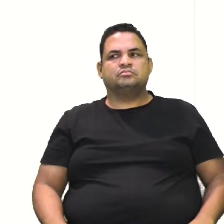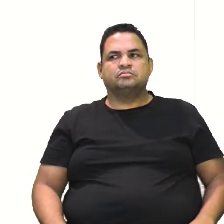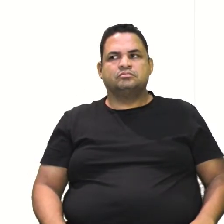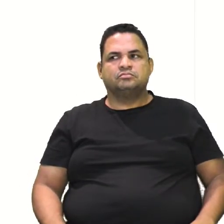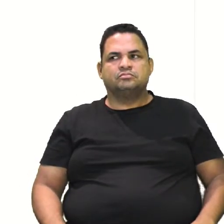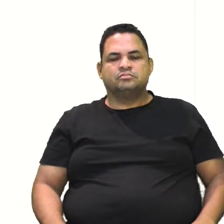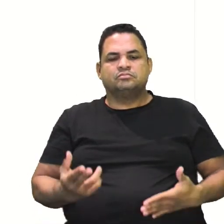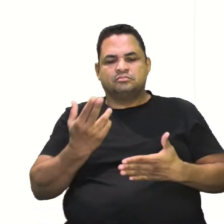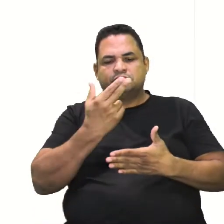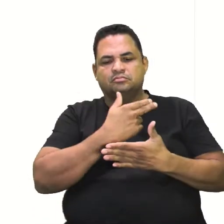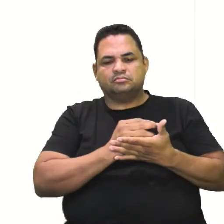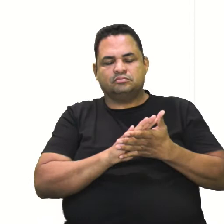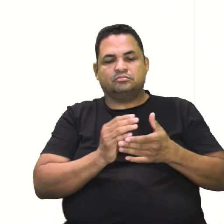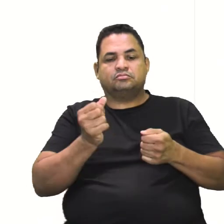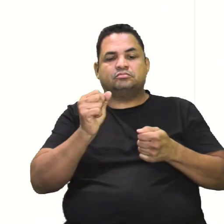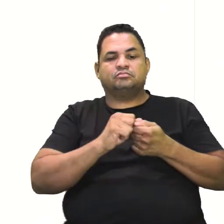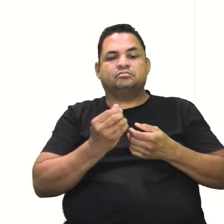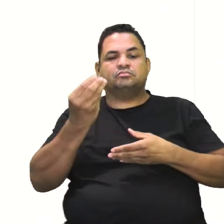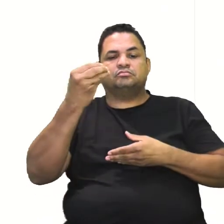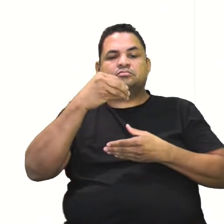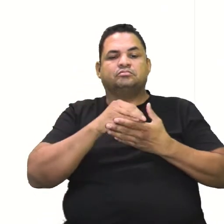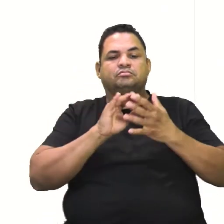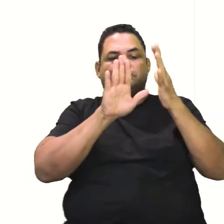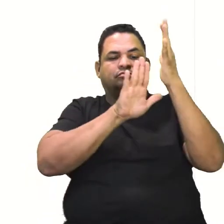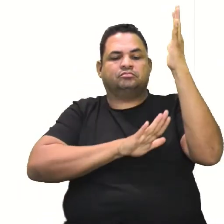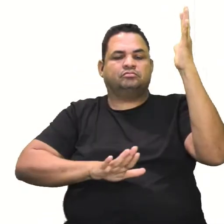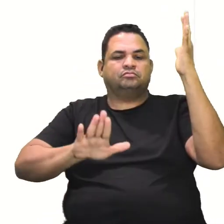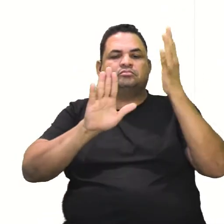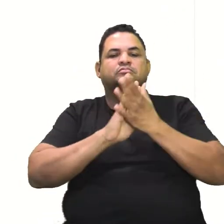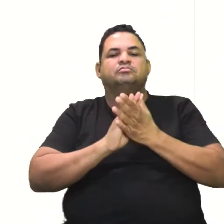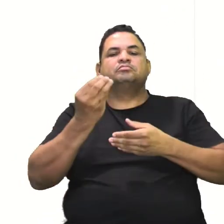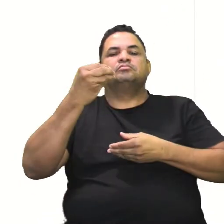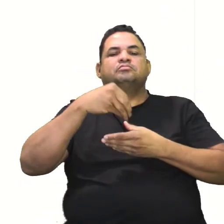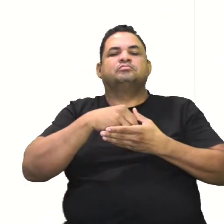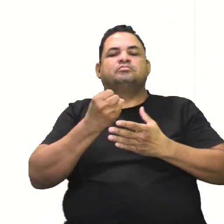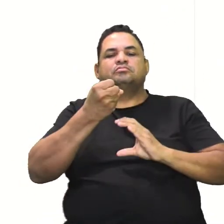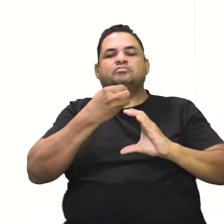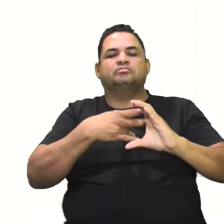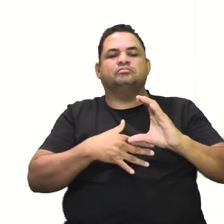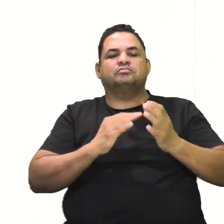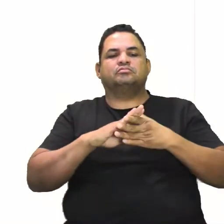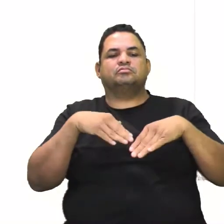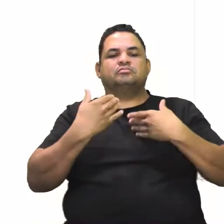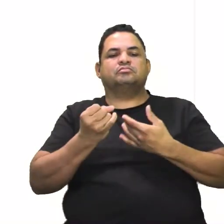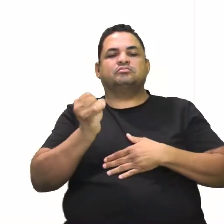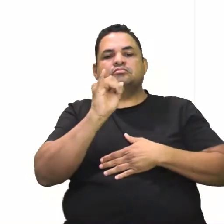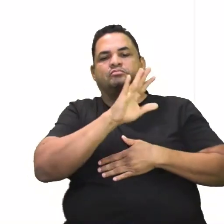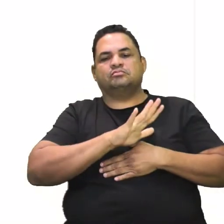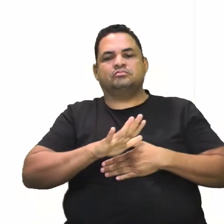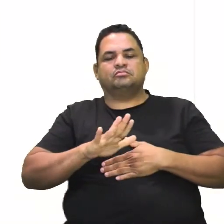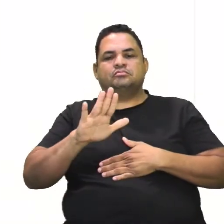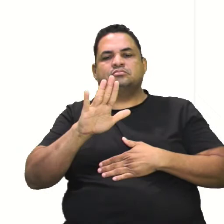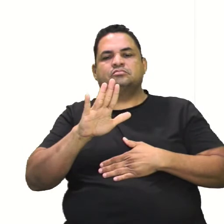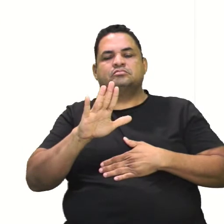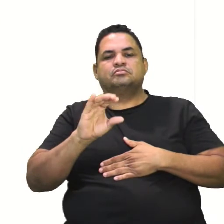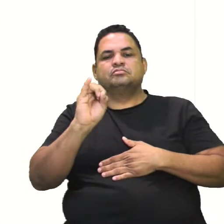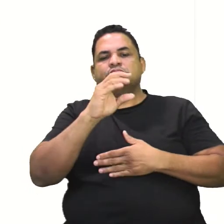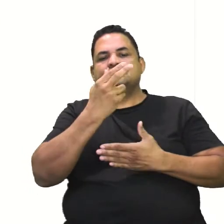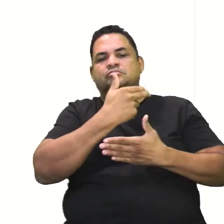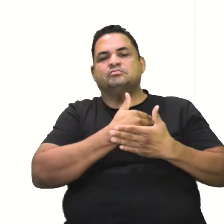indicações de desenhos feitos no plano cartesiano. Agora, dentro dessas características, qual dessas figuras foi desenhada pelo professor? Né? Então, a gente